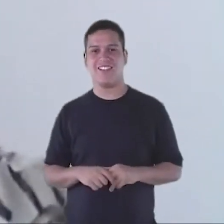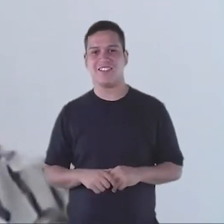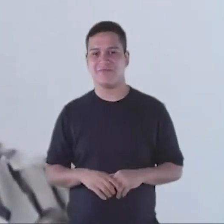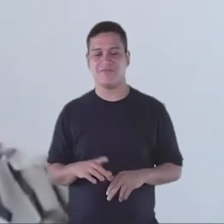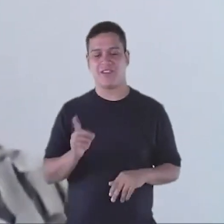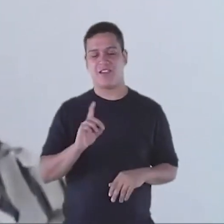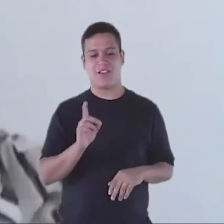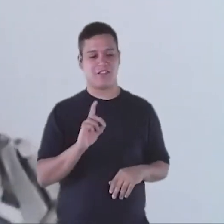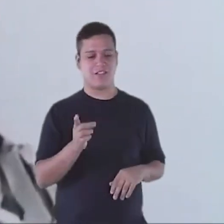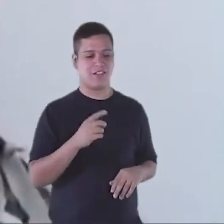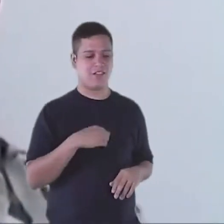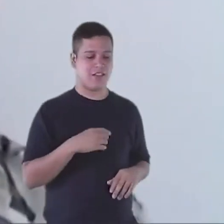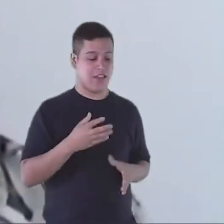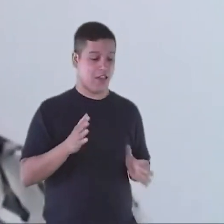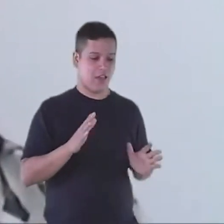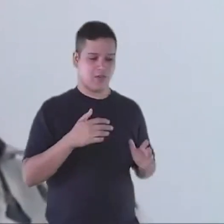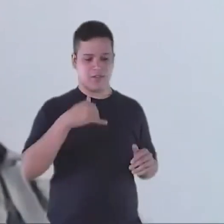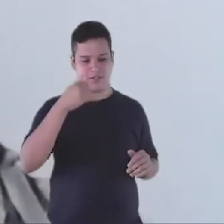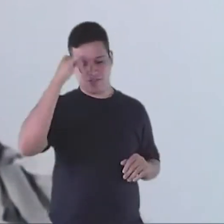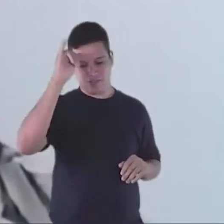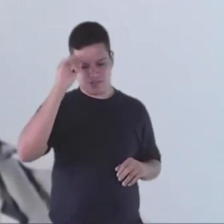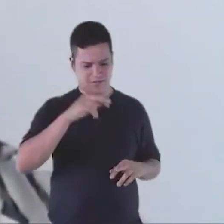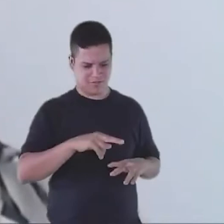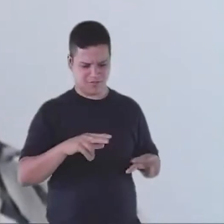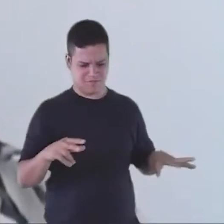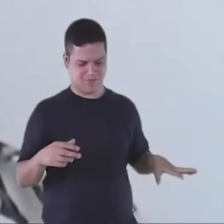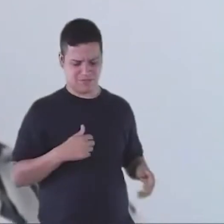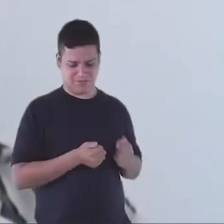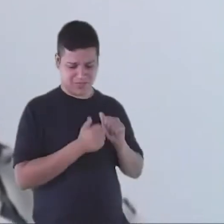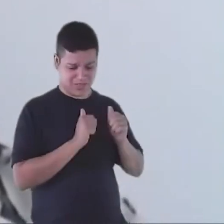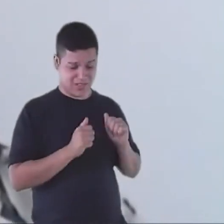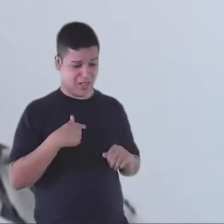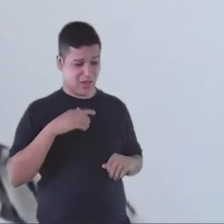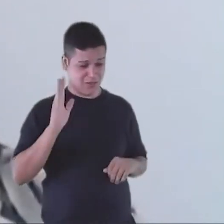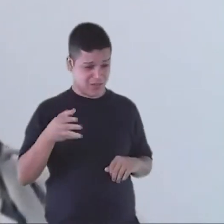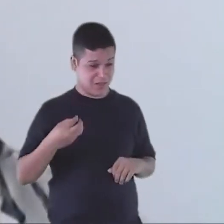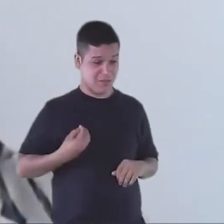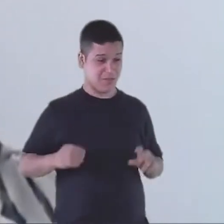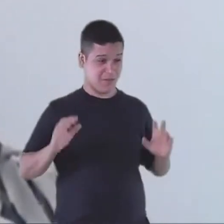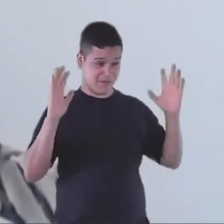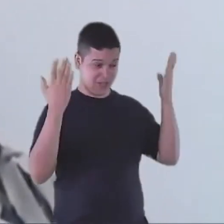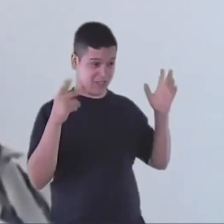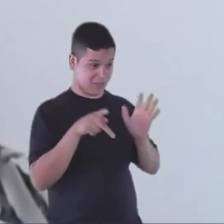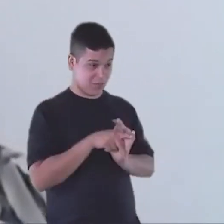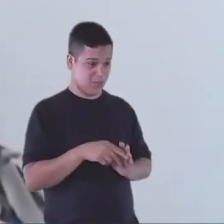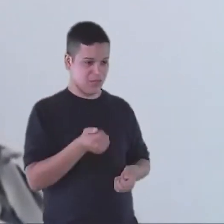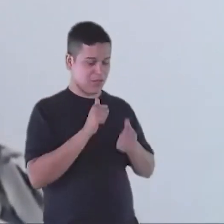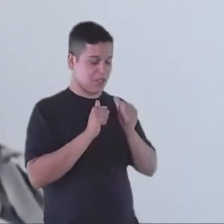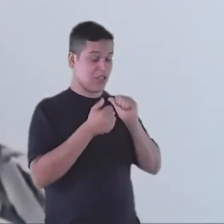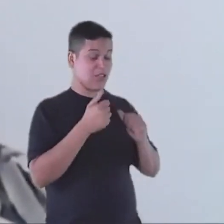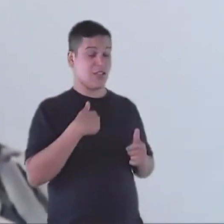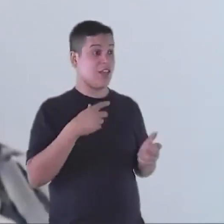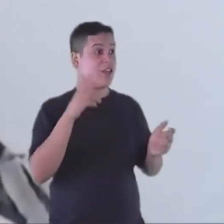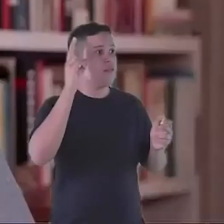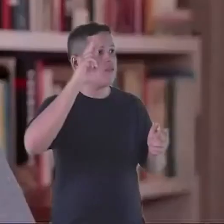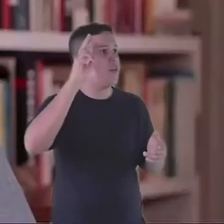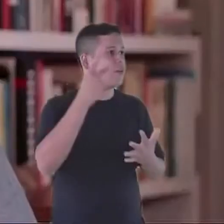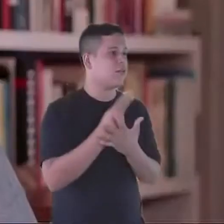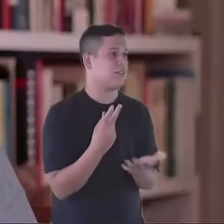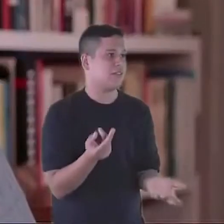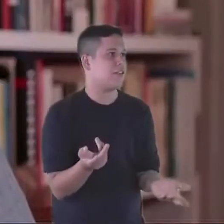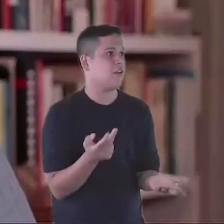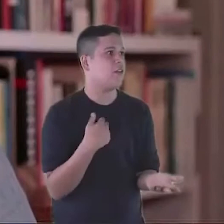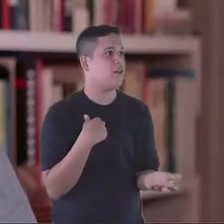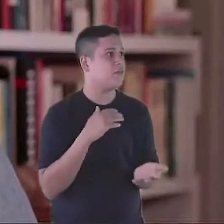me pegar pela cachaça. Eu já participei de concurso de cachaça, que foi uma espécie de... Eu perdi a memória. Eu não